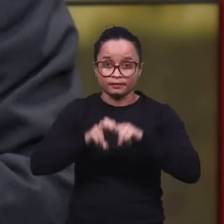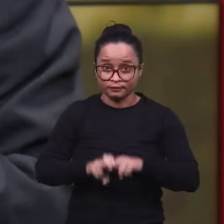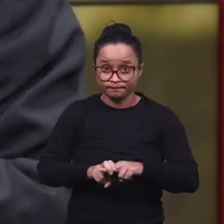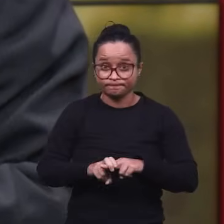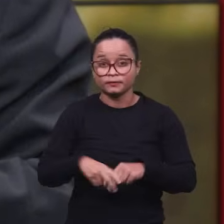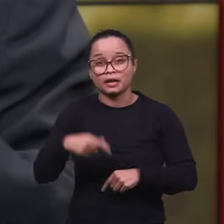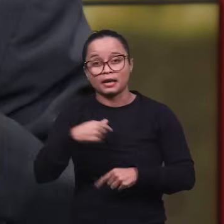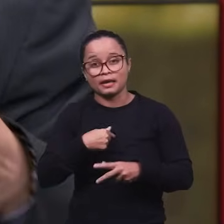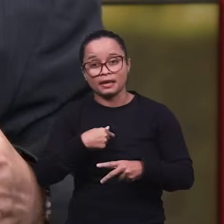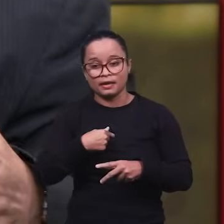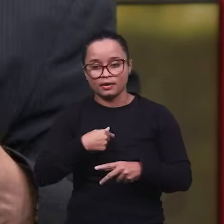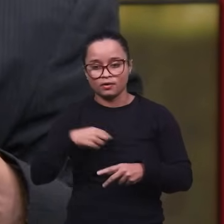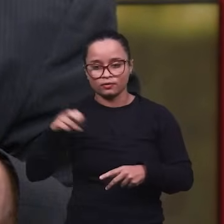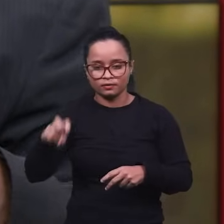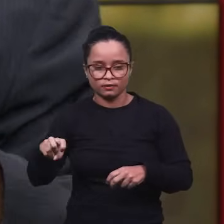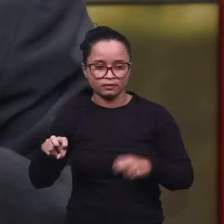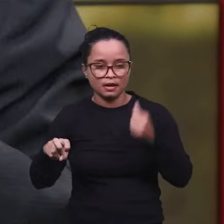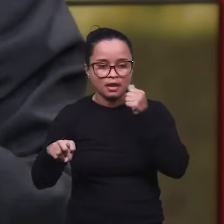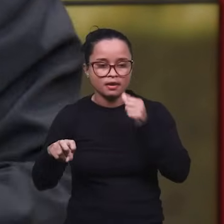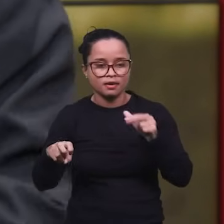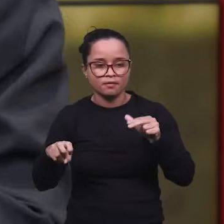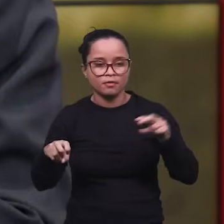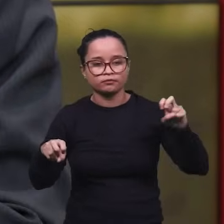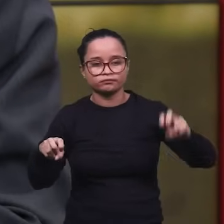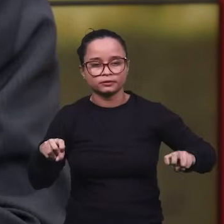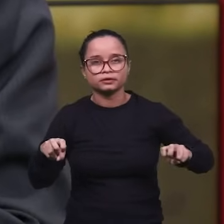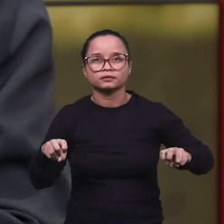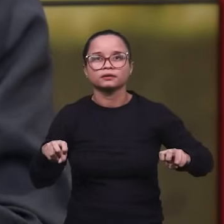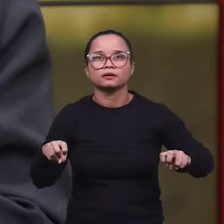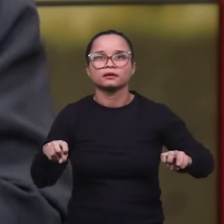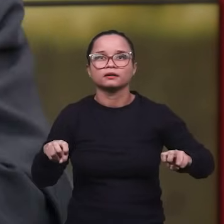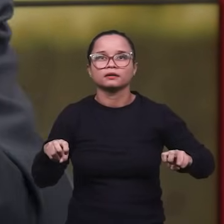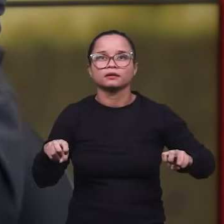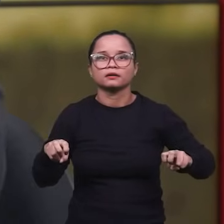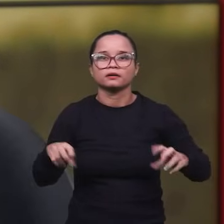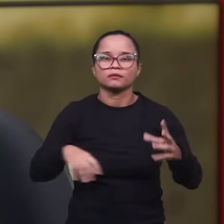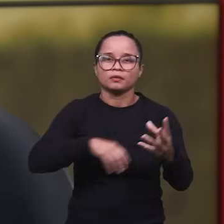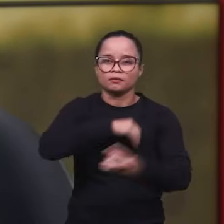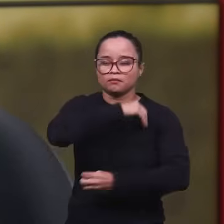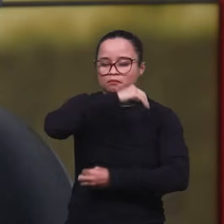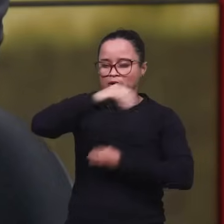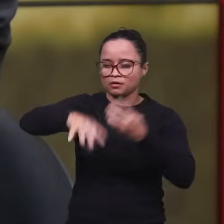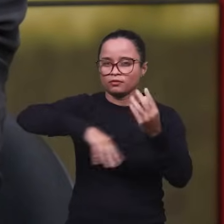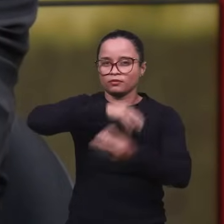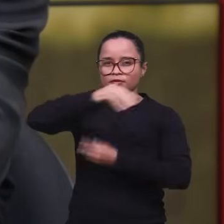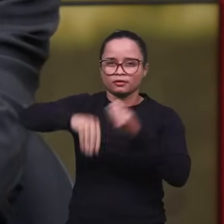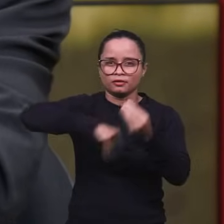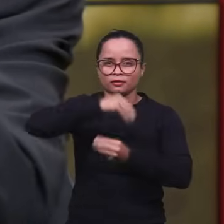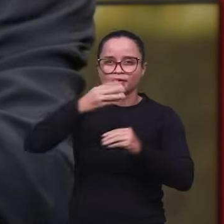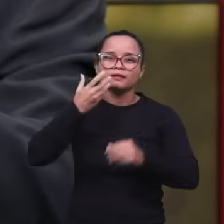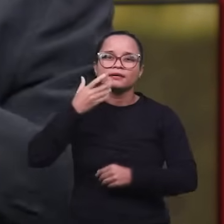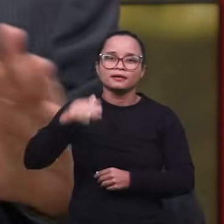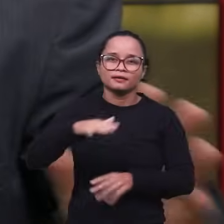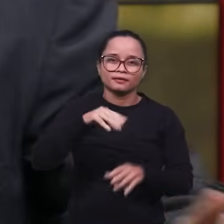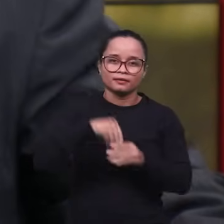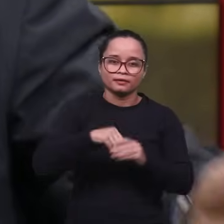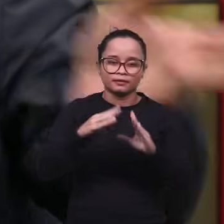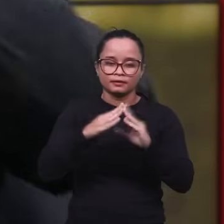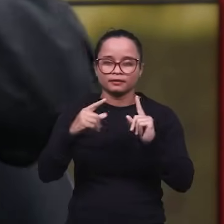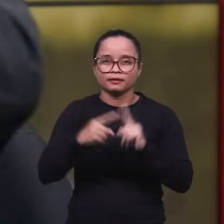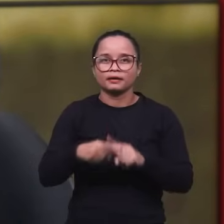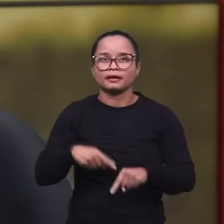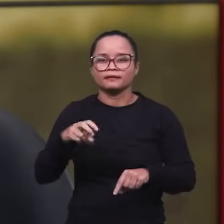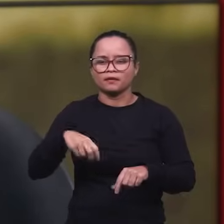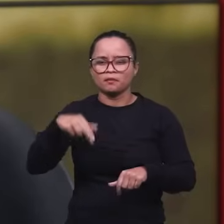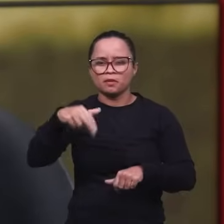sentada, né, eu de um lado, minha irmã do outro lado, e uma bagunça da criançada dentro da igreja,